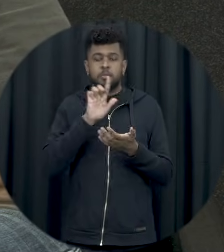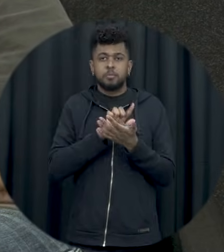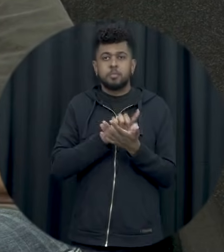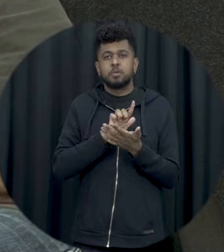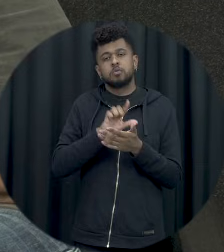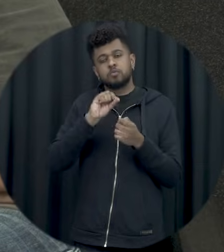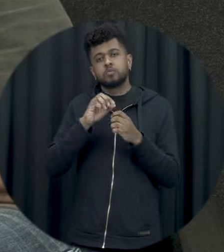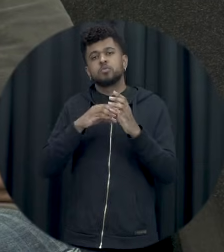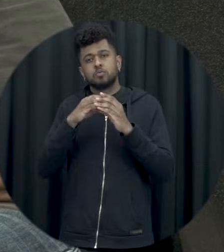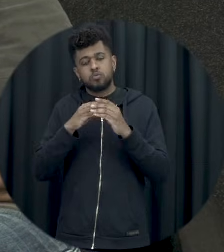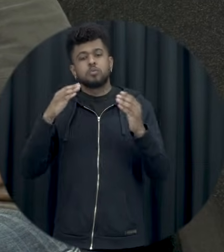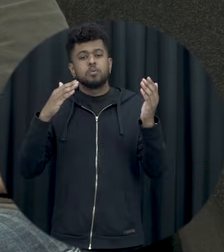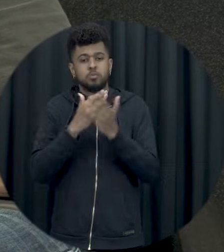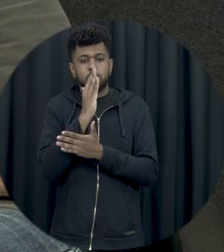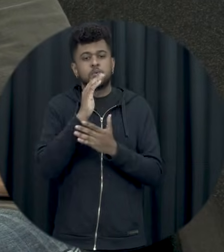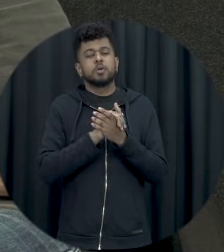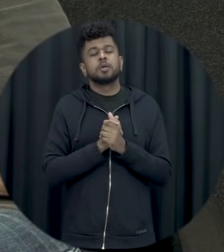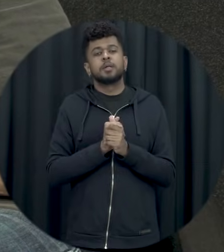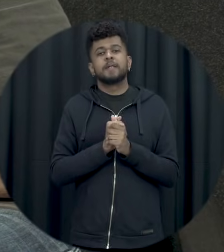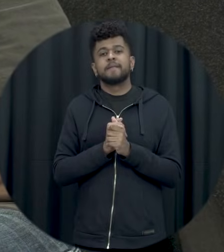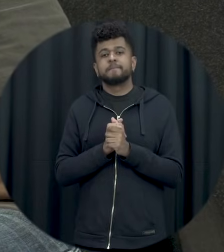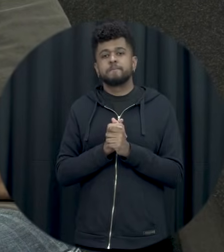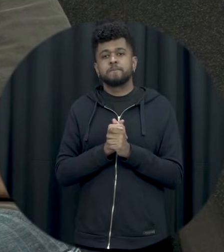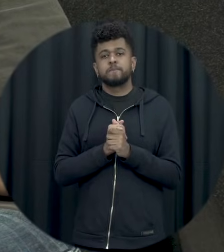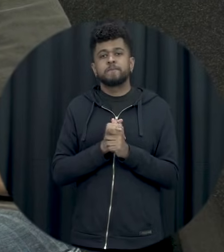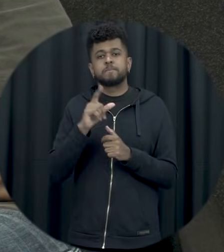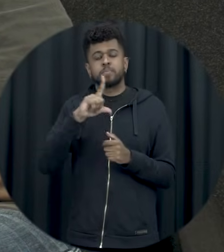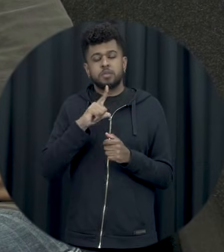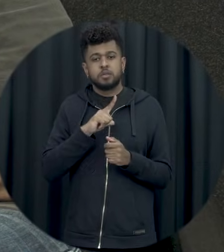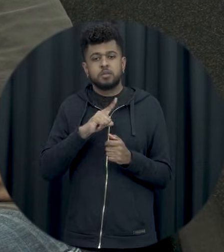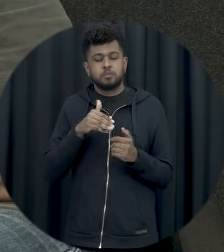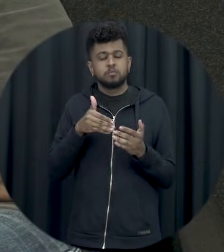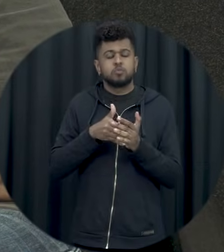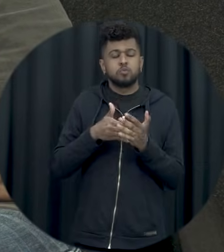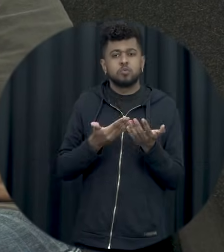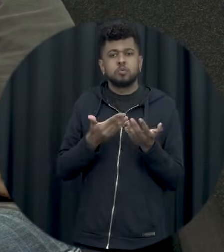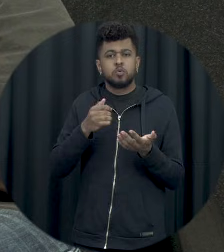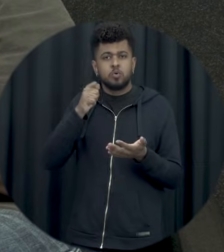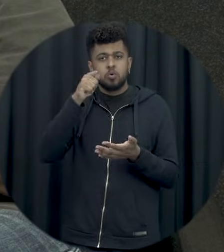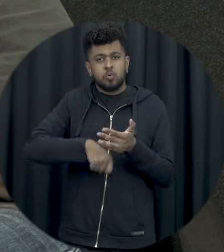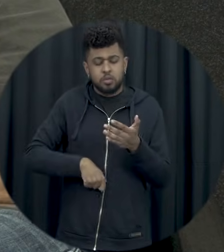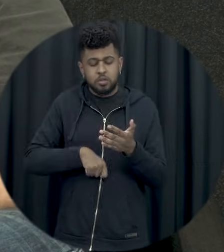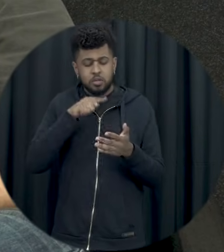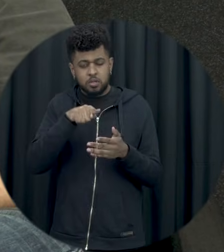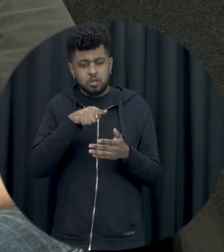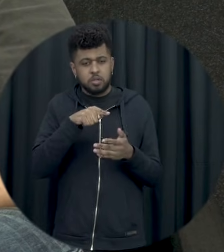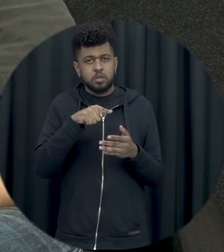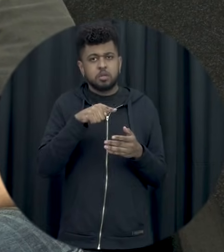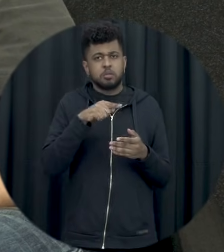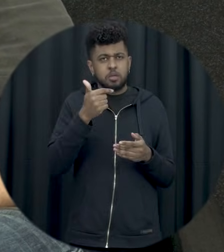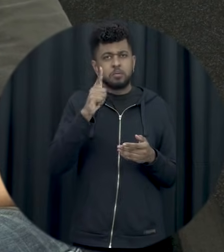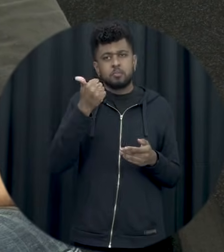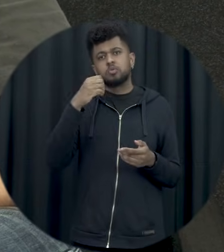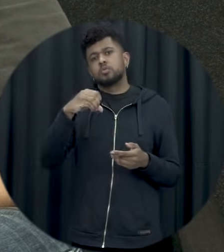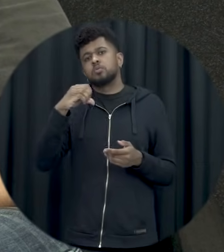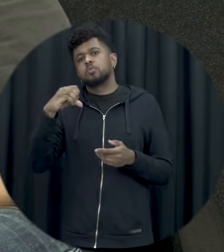foi aprovado. Fernando Henrique Cardoso bloqueou as contratações porque o concurso foi em 99. Mas